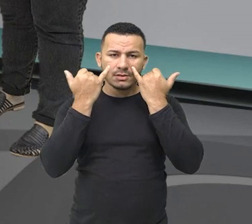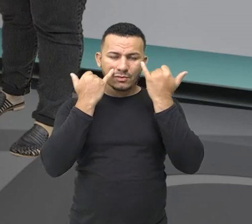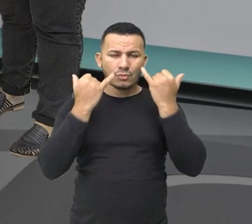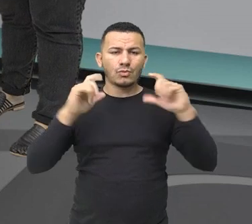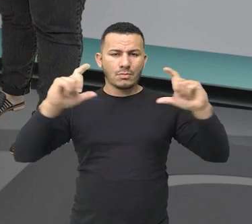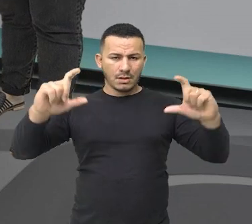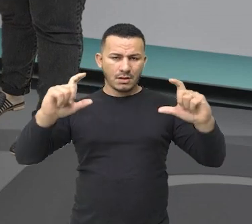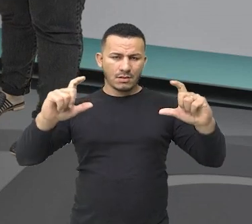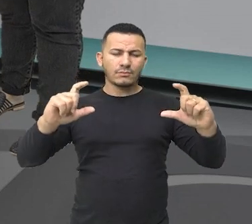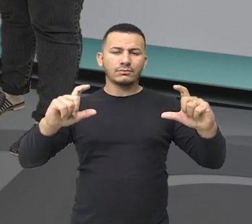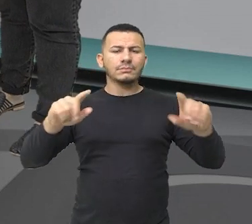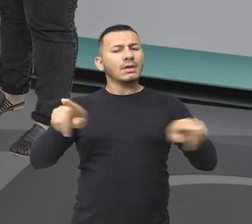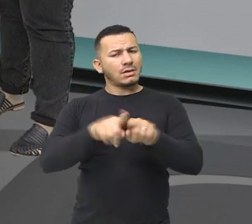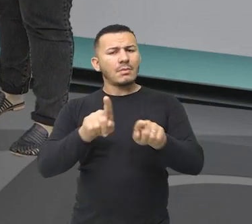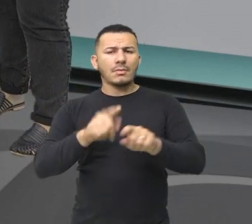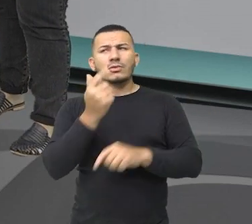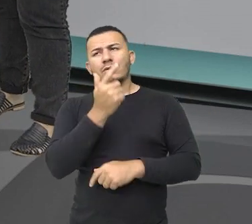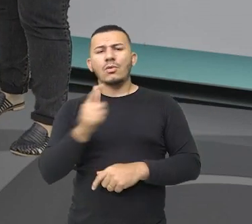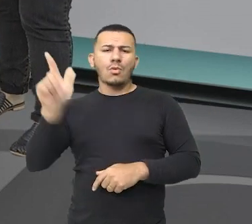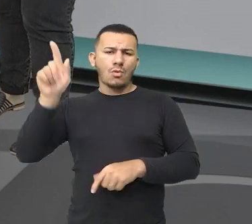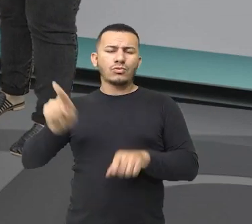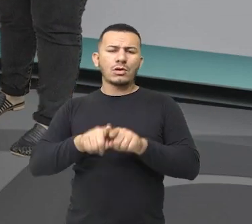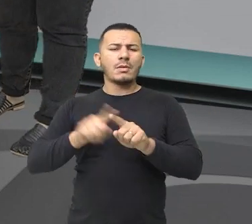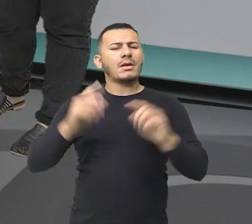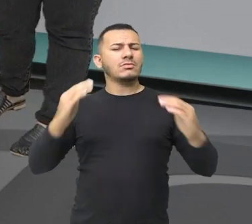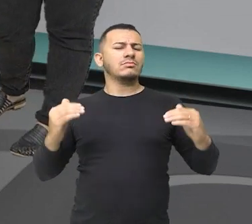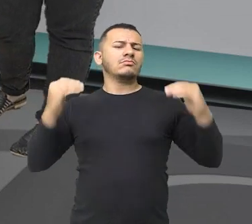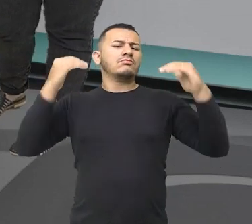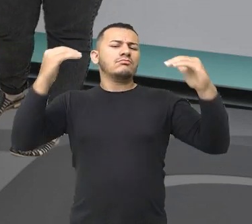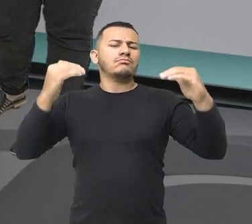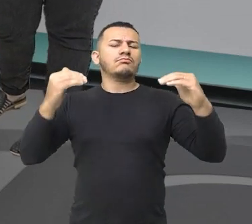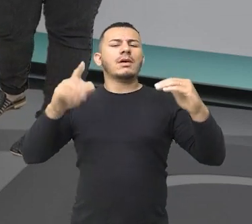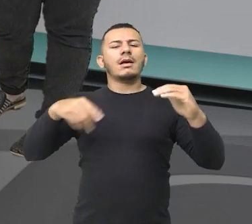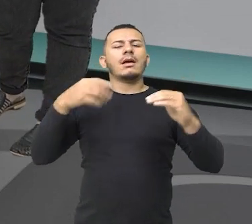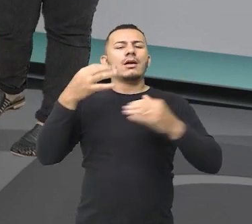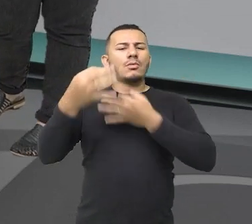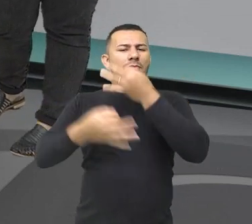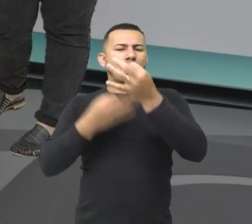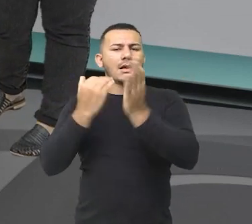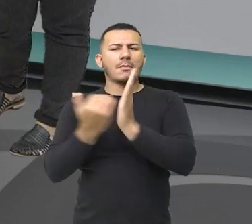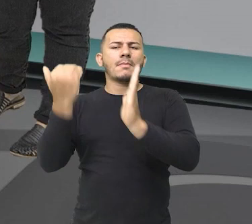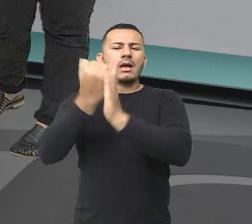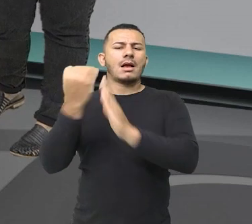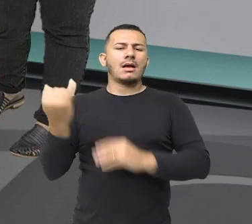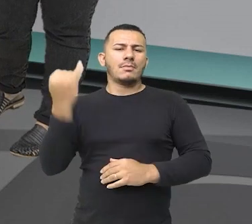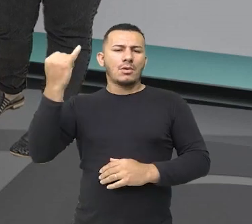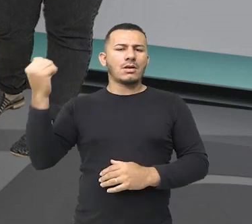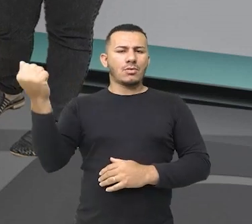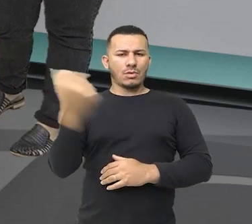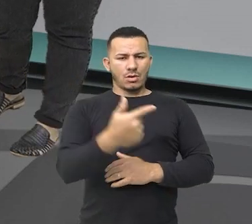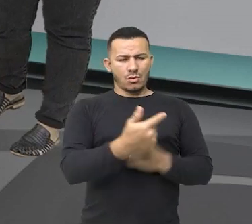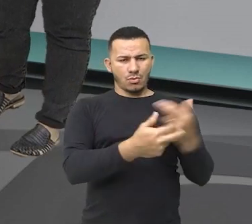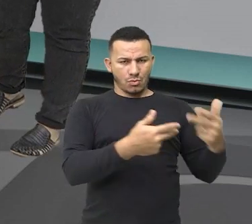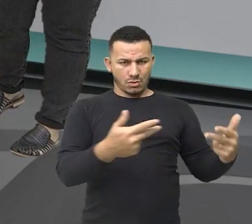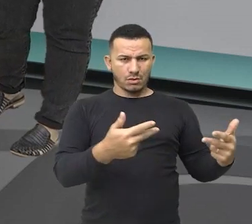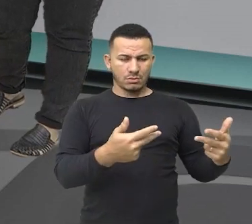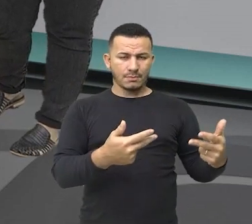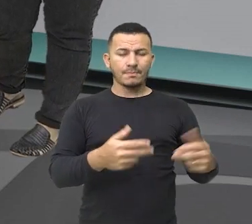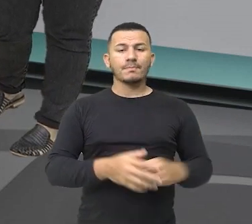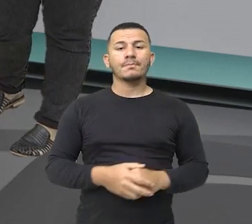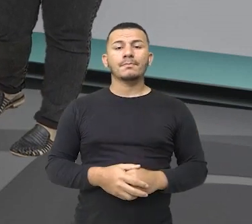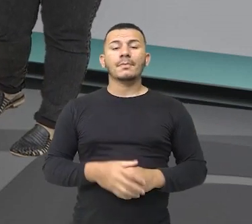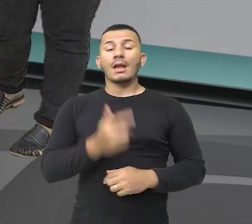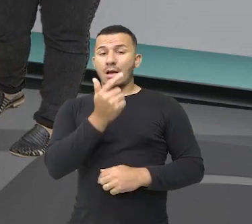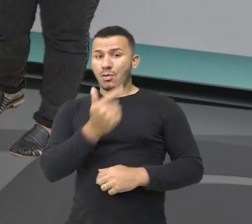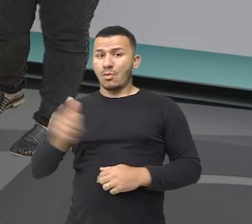é? Mas eu também poderia usar para hierarquizar, para mostrar que uma ideia é mais importante que a outra, e aí a próxima que vai vir está em